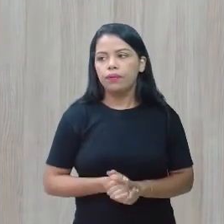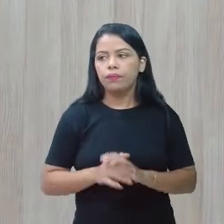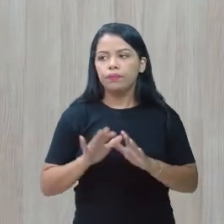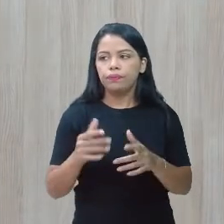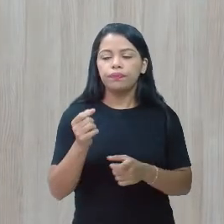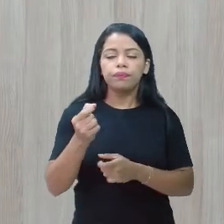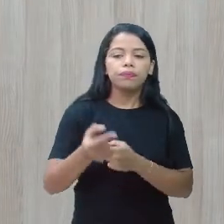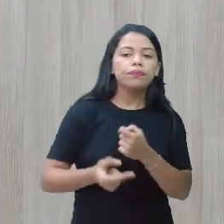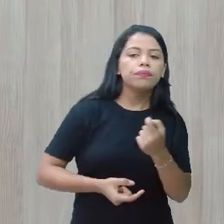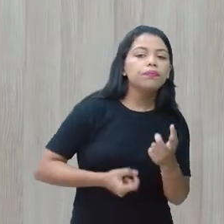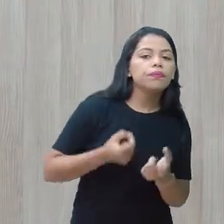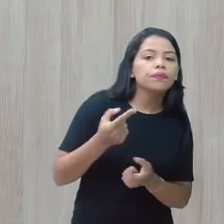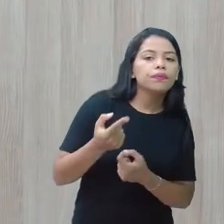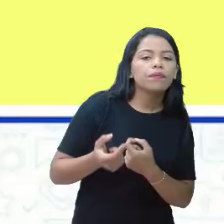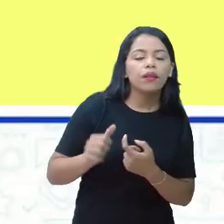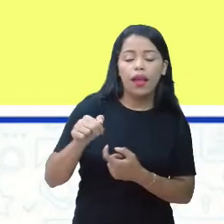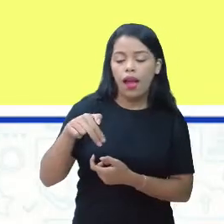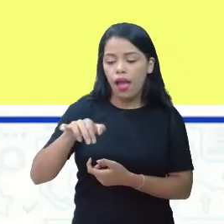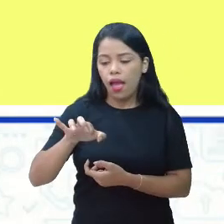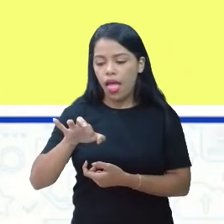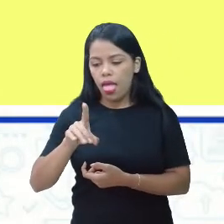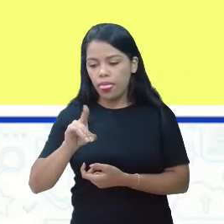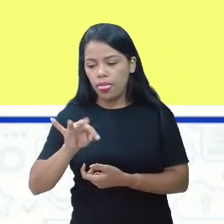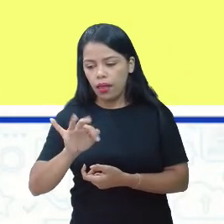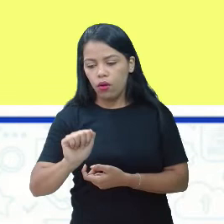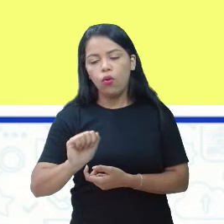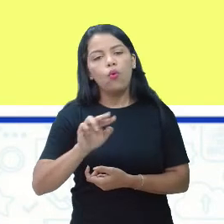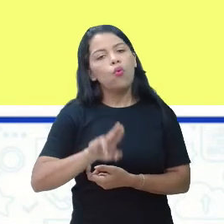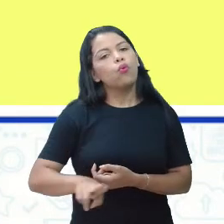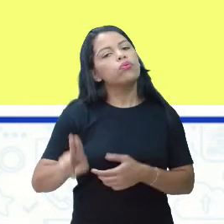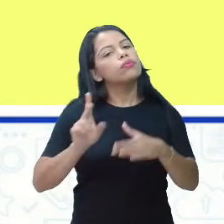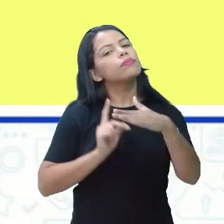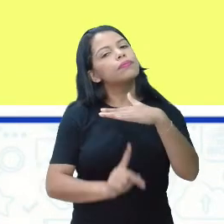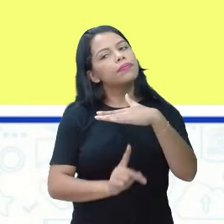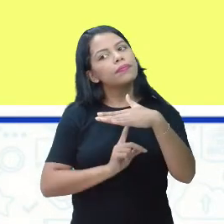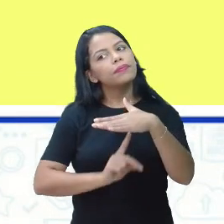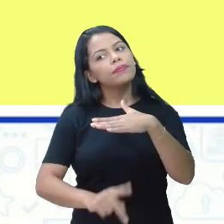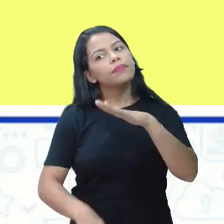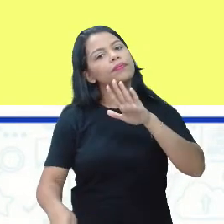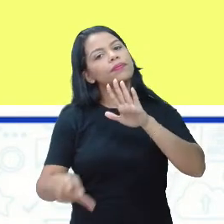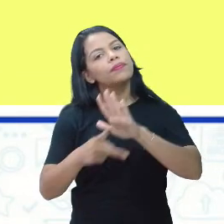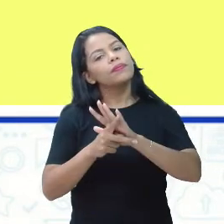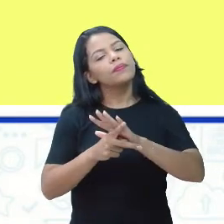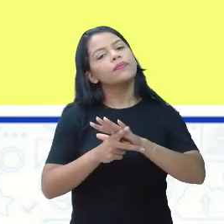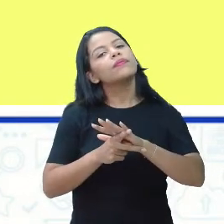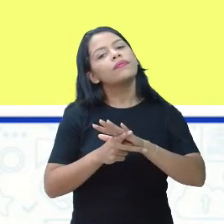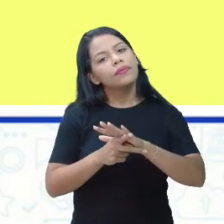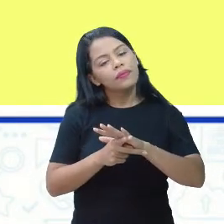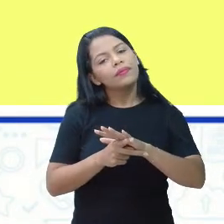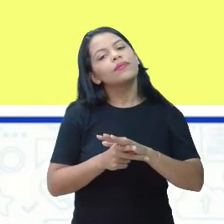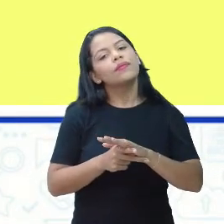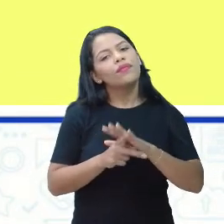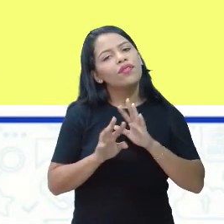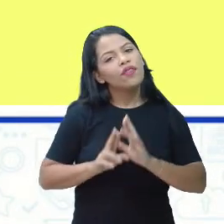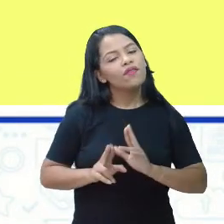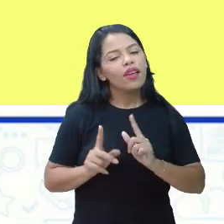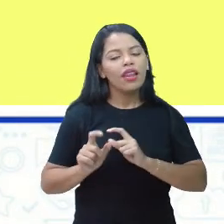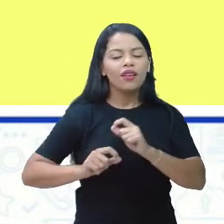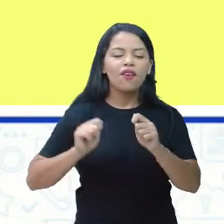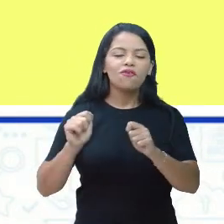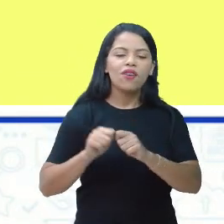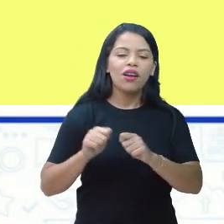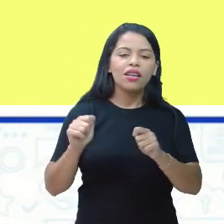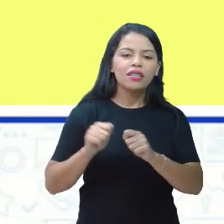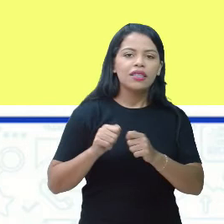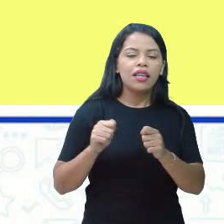Às vezes, as anedotas utilizam personagens caricaturados, fazendo uma